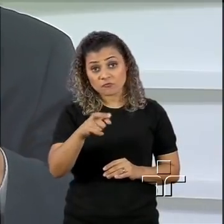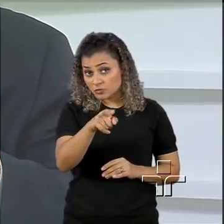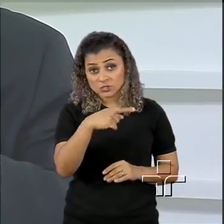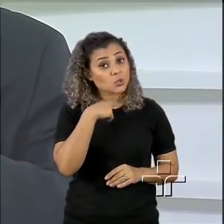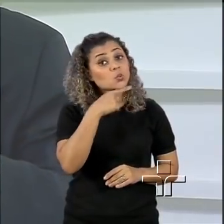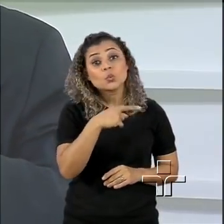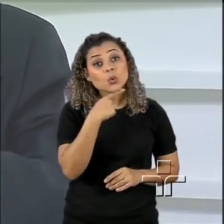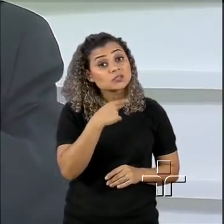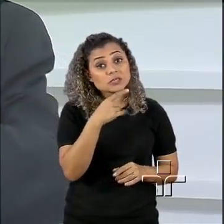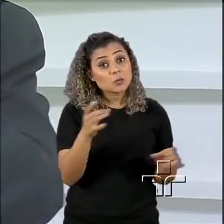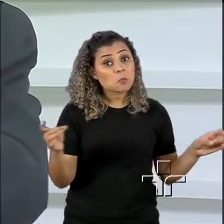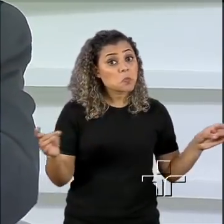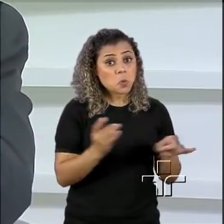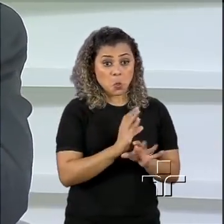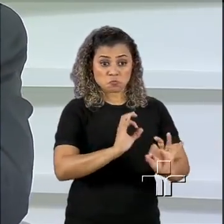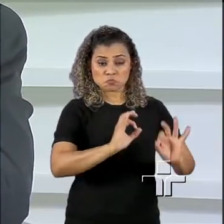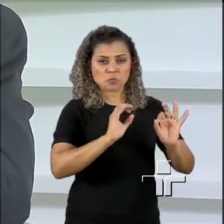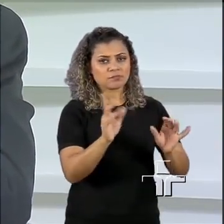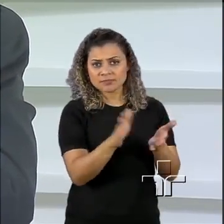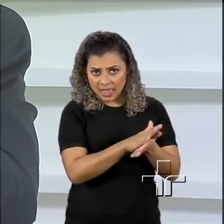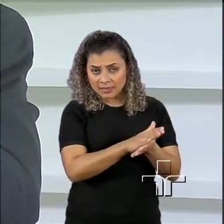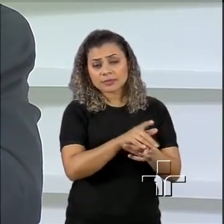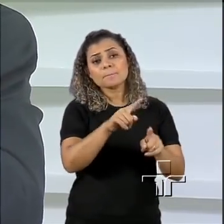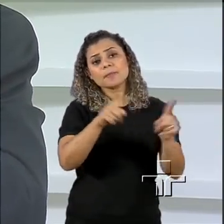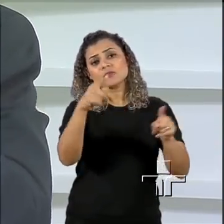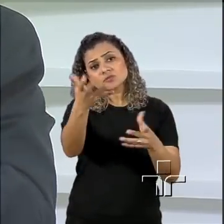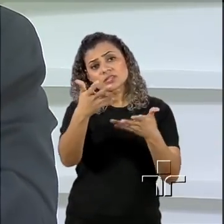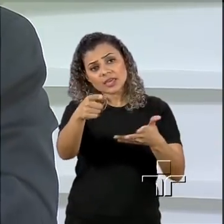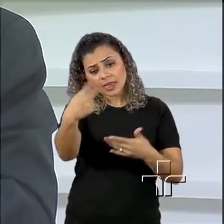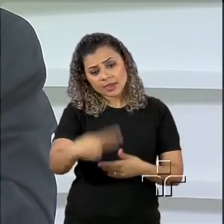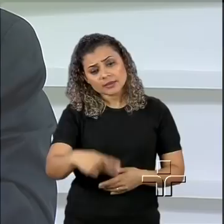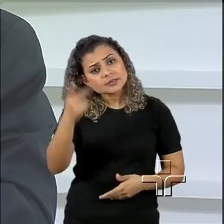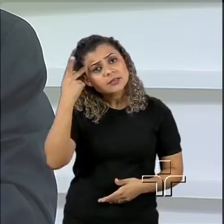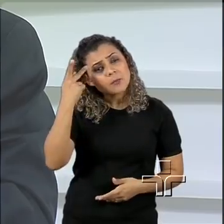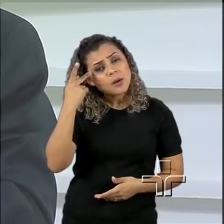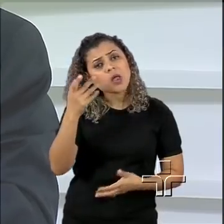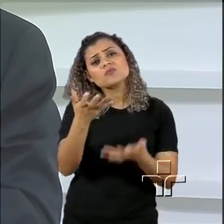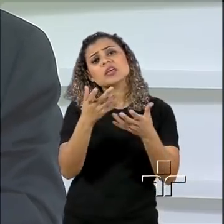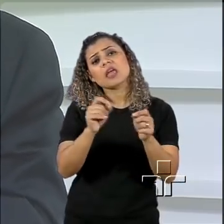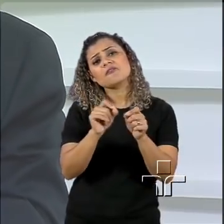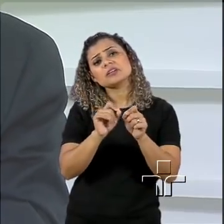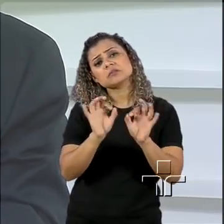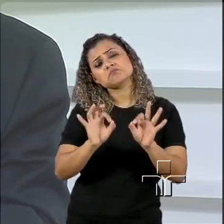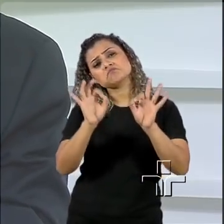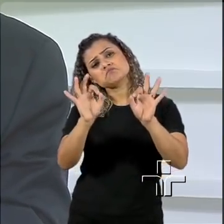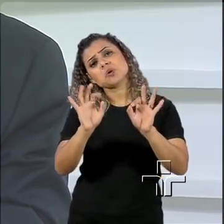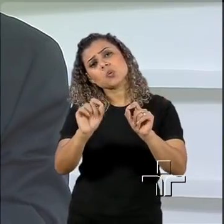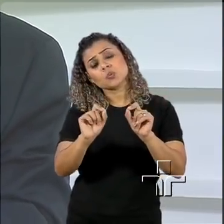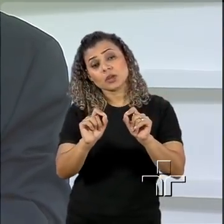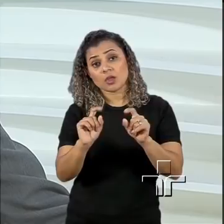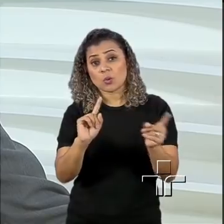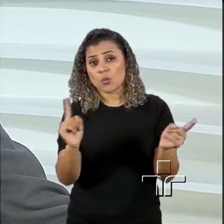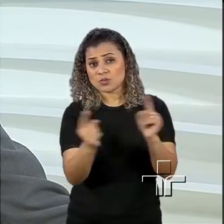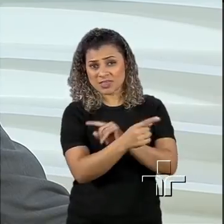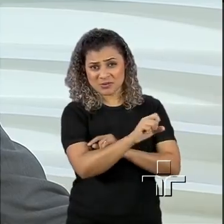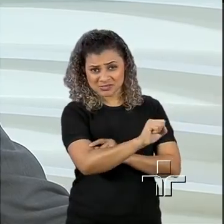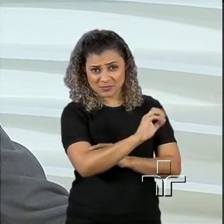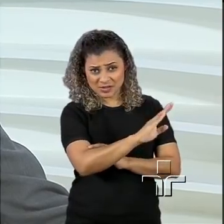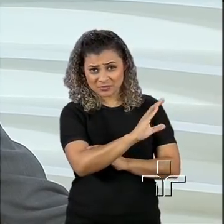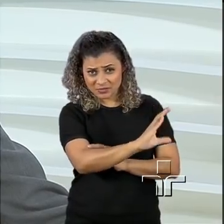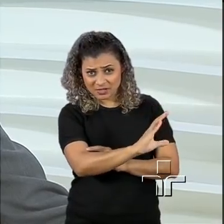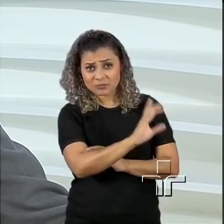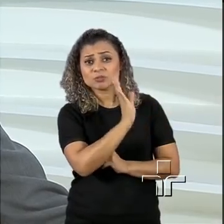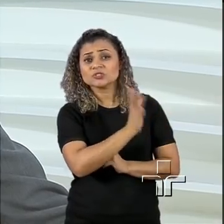riqueza não se reflete nos indicadores, no Estado de São Paulo, que, ao contrário de São Bernardo, é o